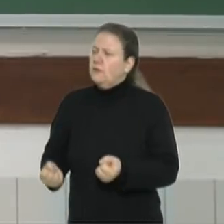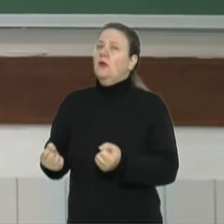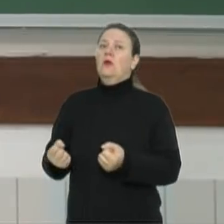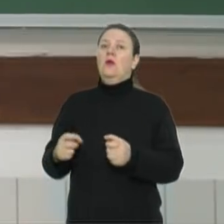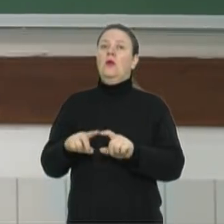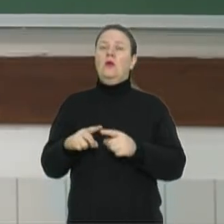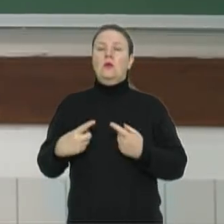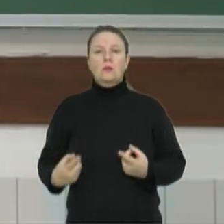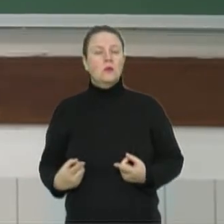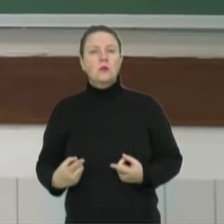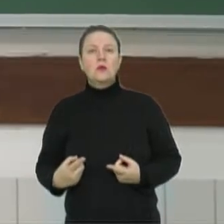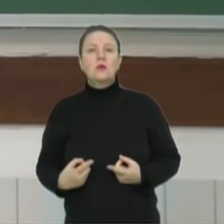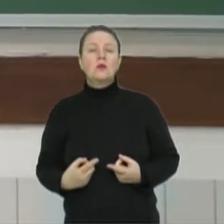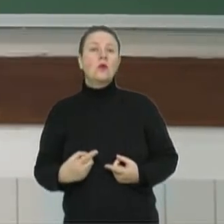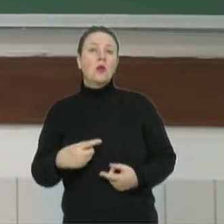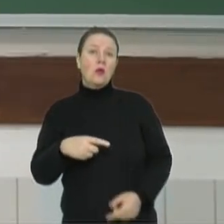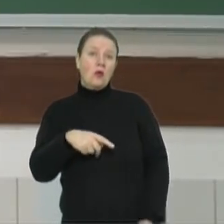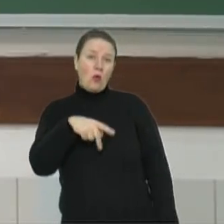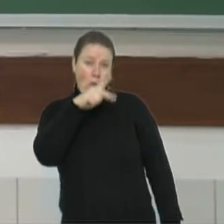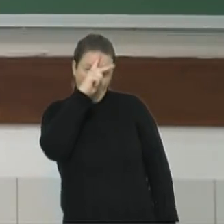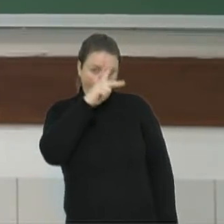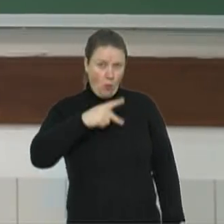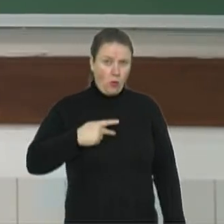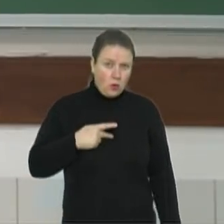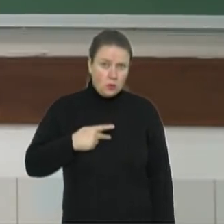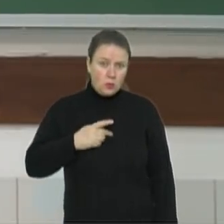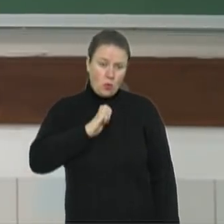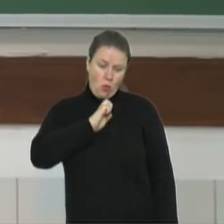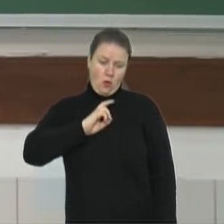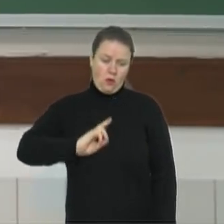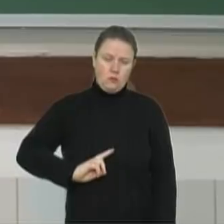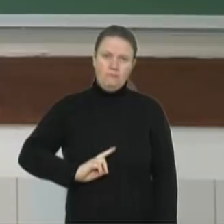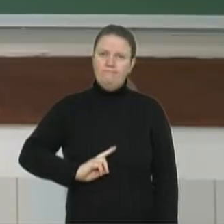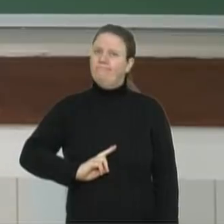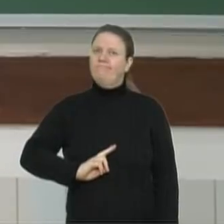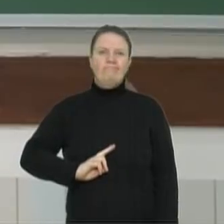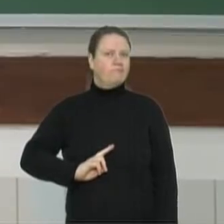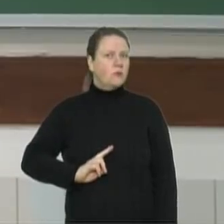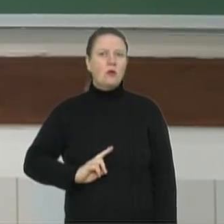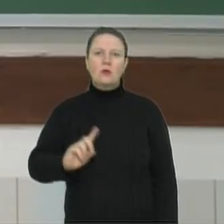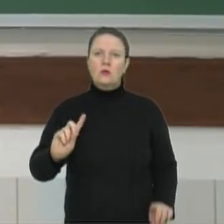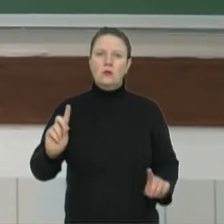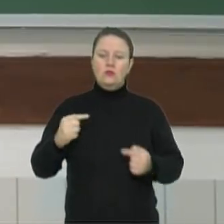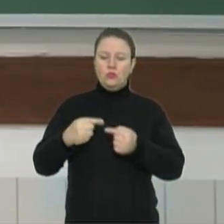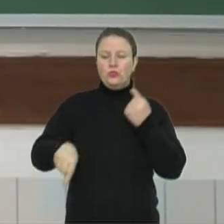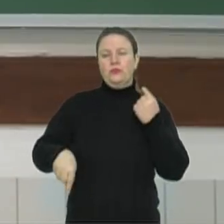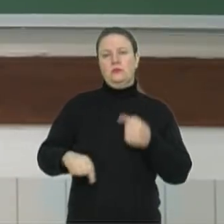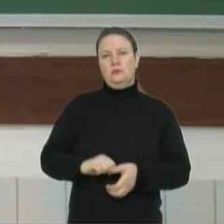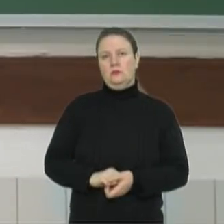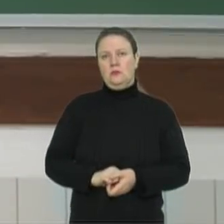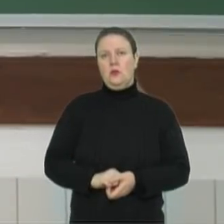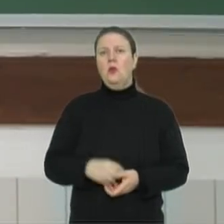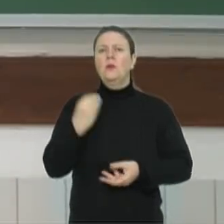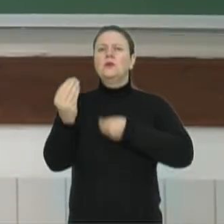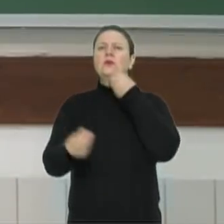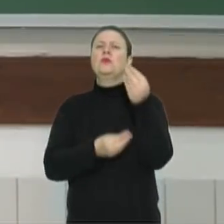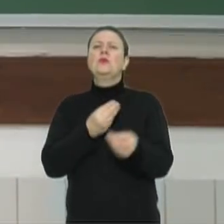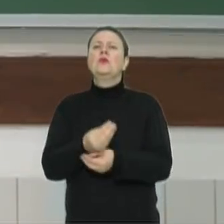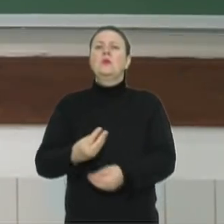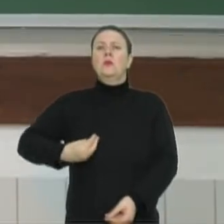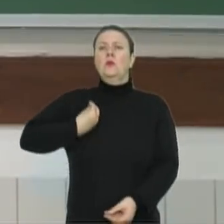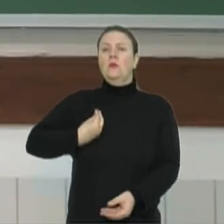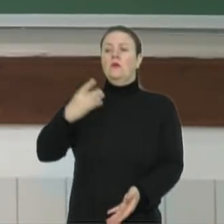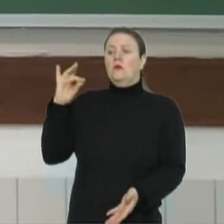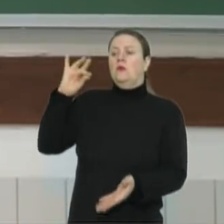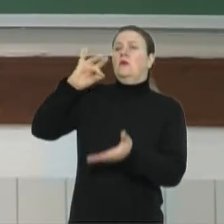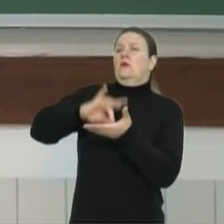não estão tendo uma vida autêntica. Tá? E como ter uma vida autêntica de fato, então, vai dizer Heidegger, né?